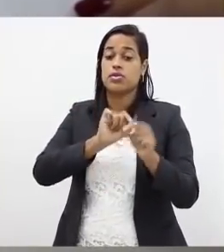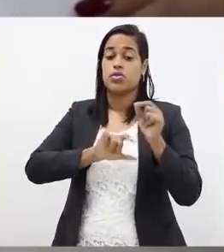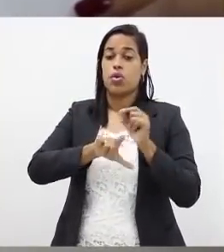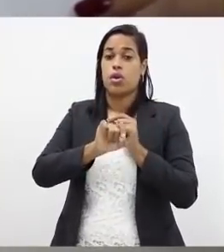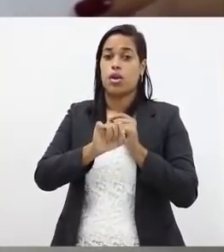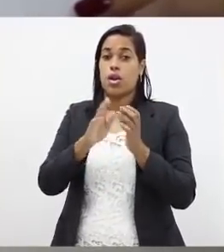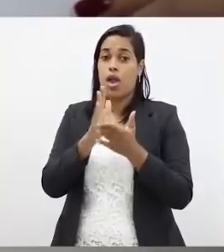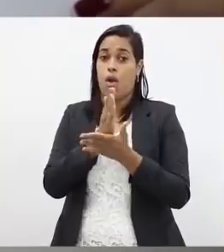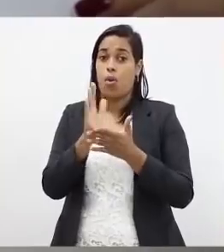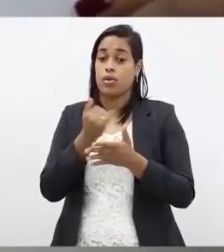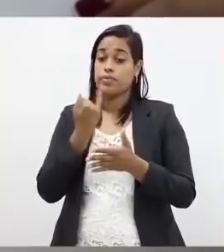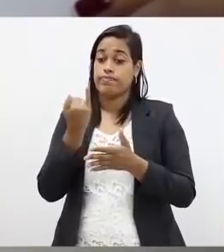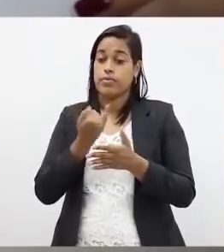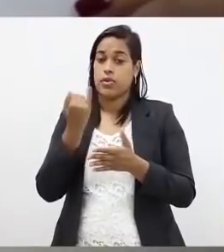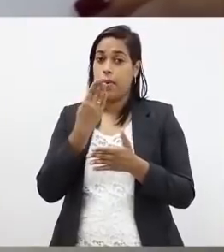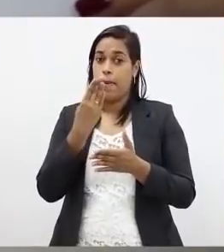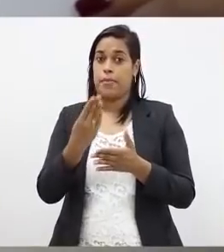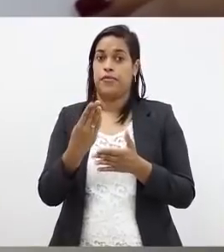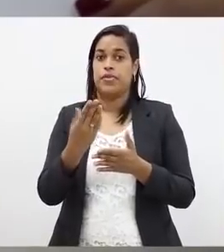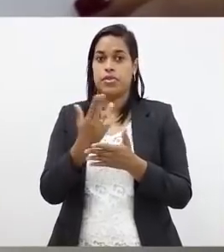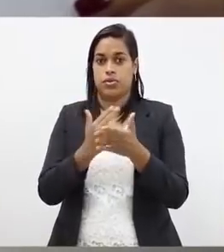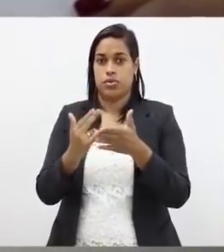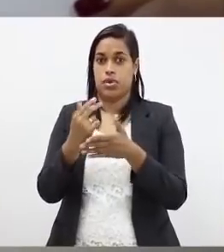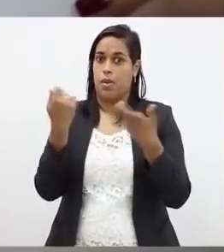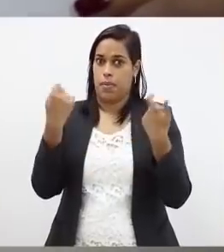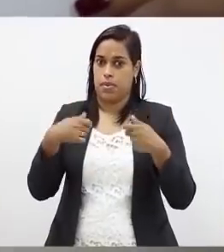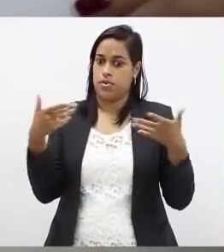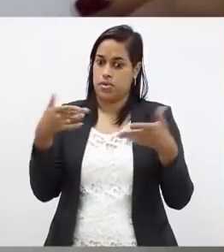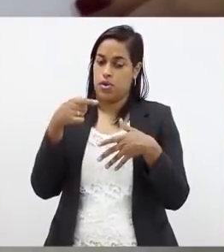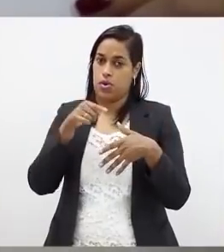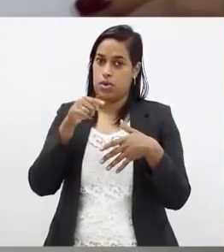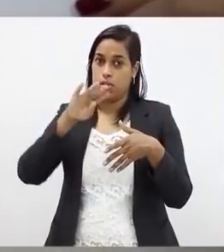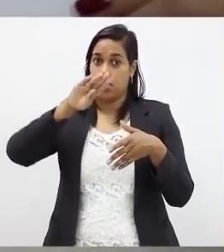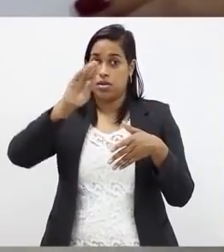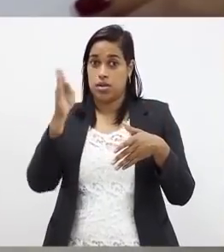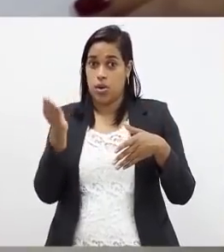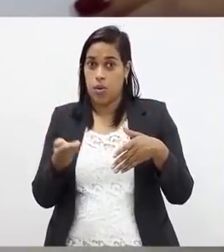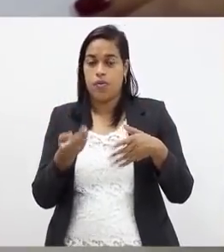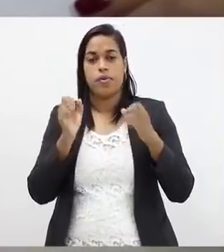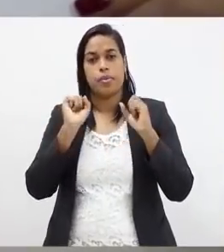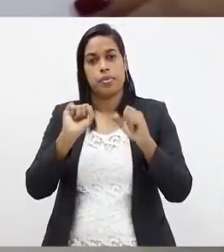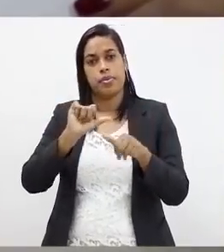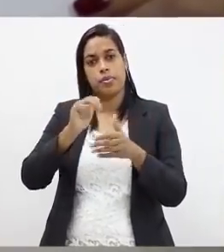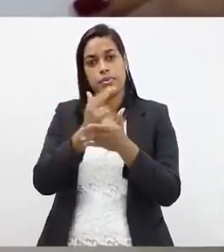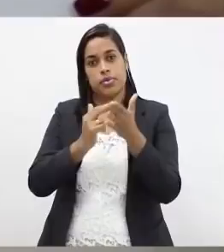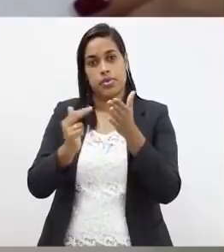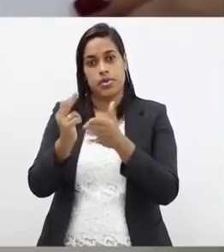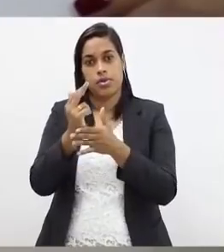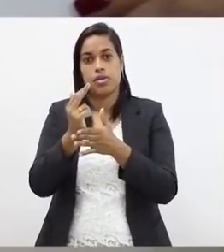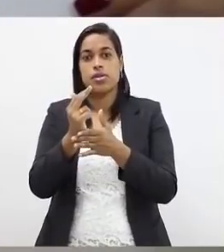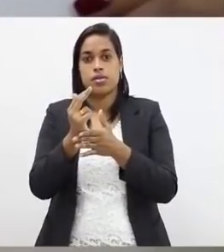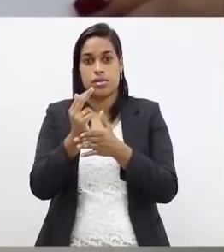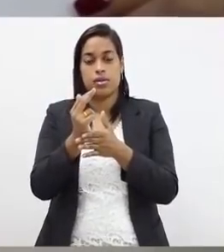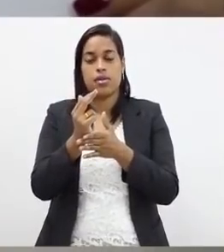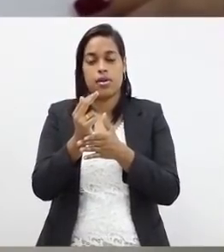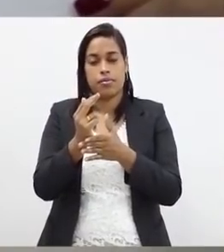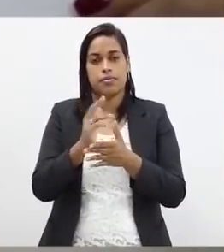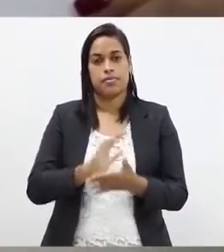determinar partes que vêm para frente do desenho. Por exemplo, eu preciso agora dessa curva para poder desenhar a minha geratriz de limite de